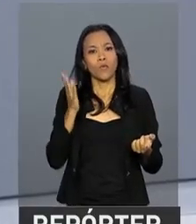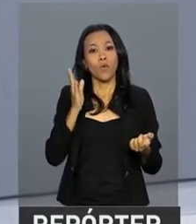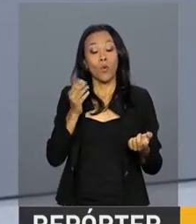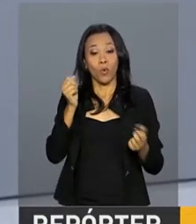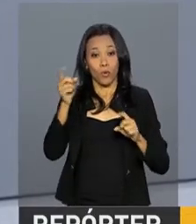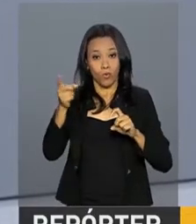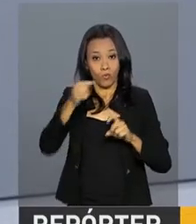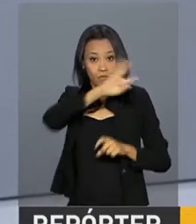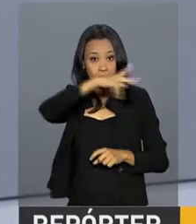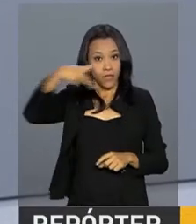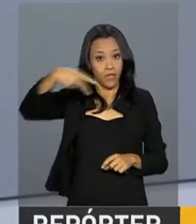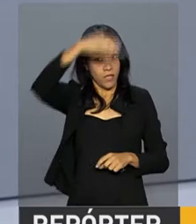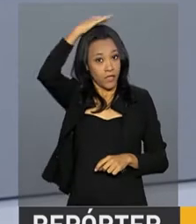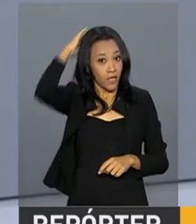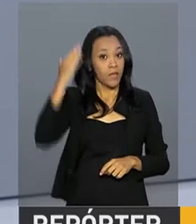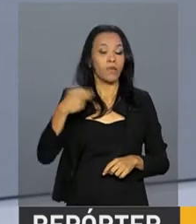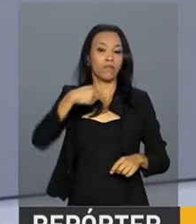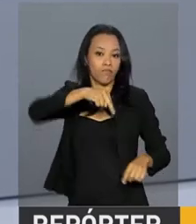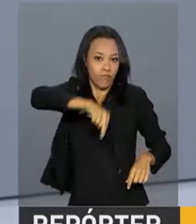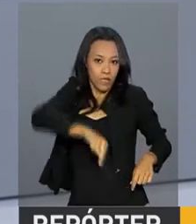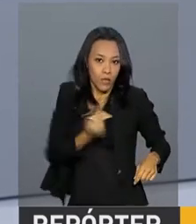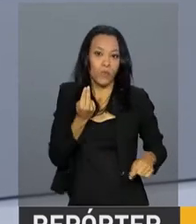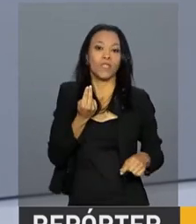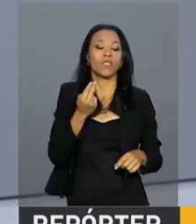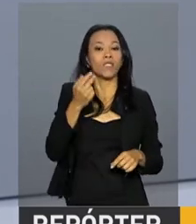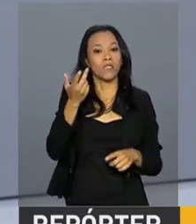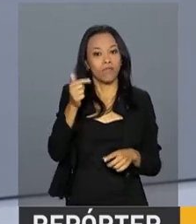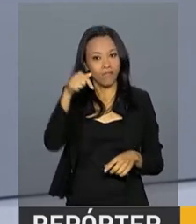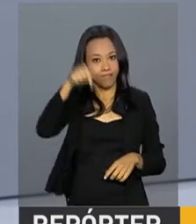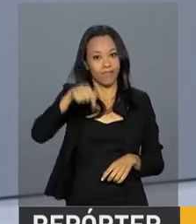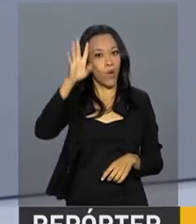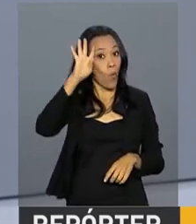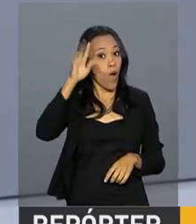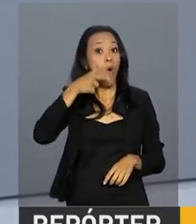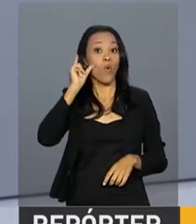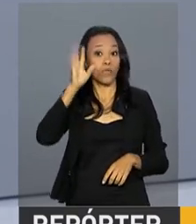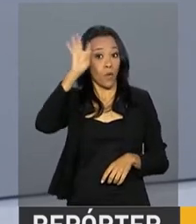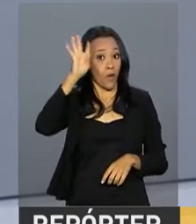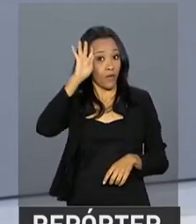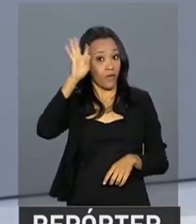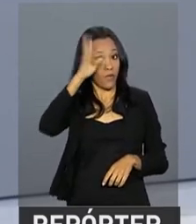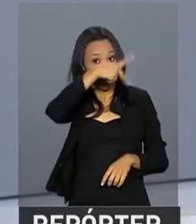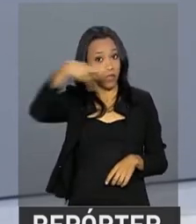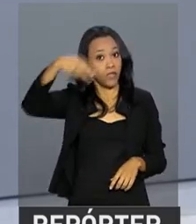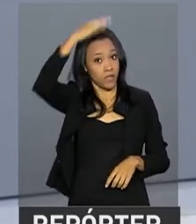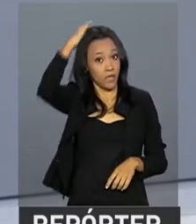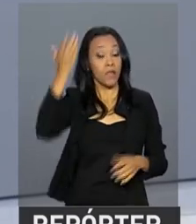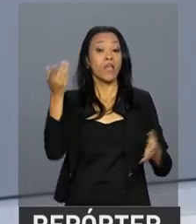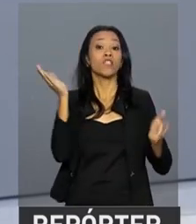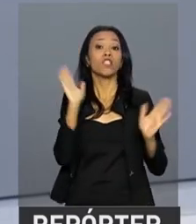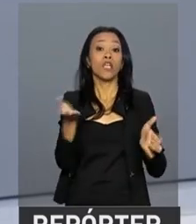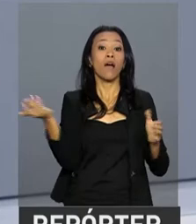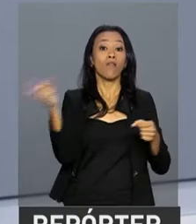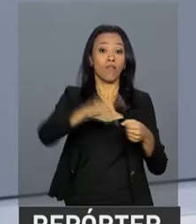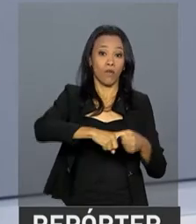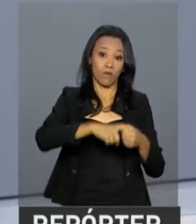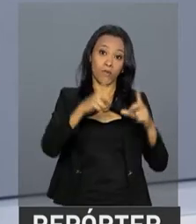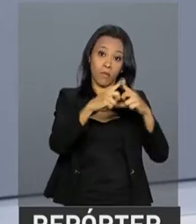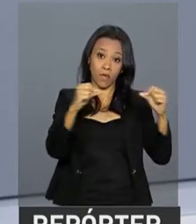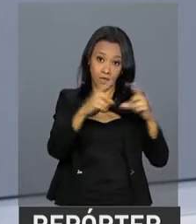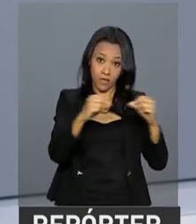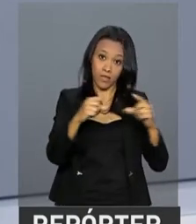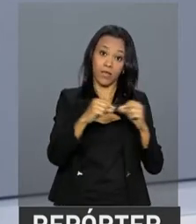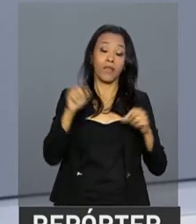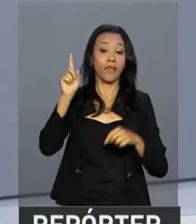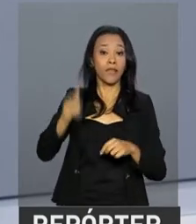em são paulo nesta quarta-feira o presidente michel temer retorna hoje à brasília a informação da secretaria especial de comunicação social